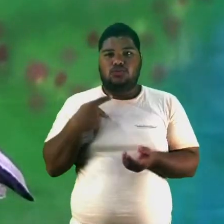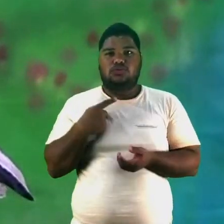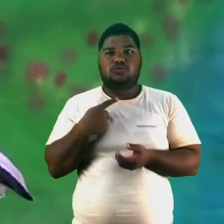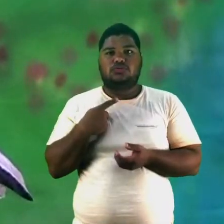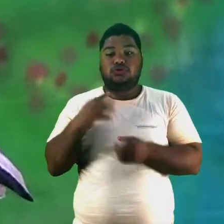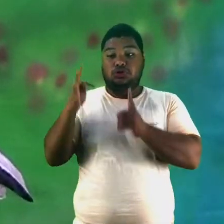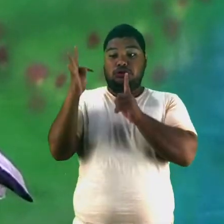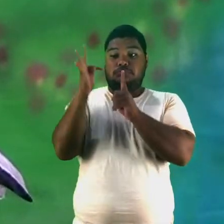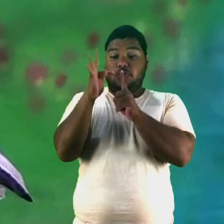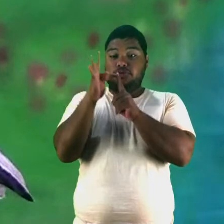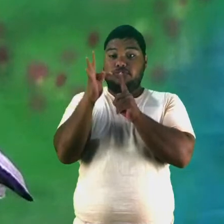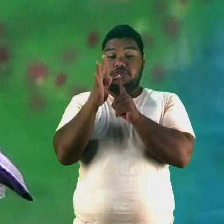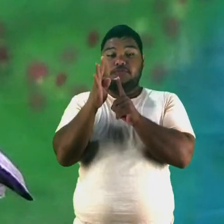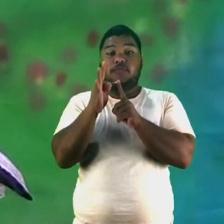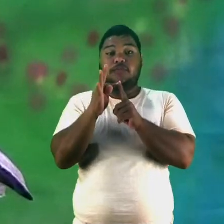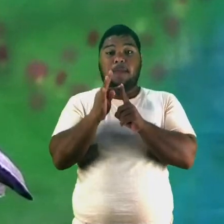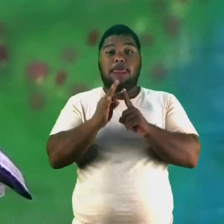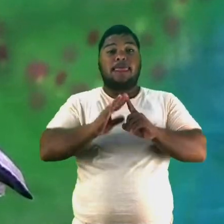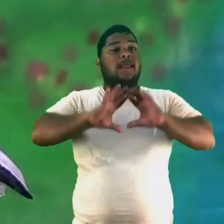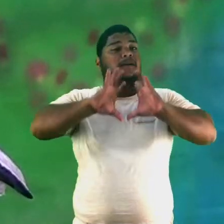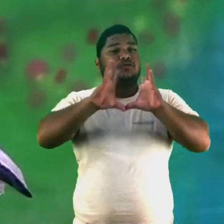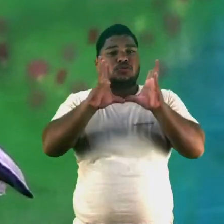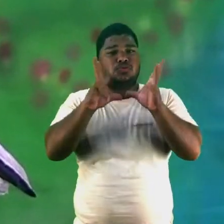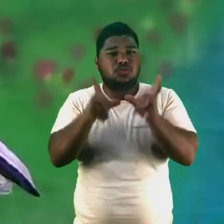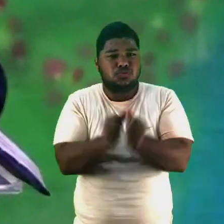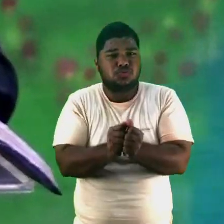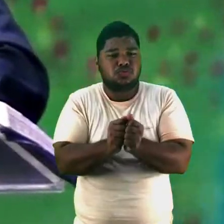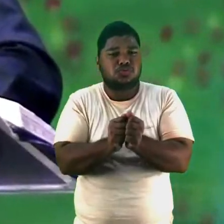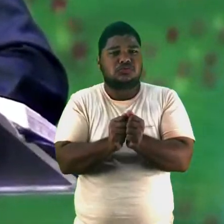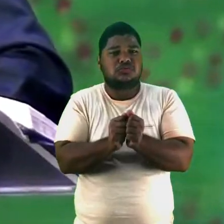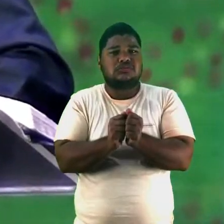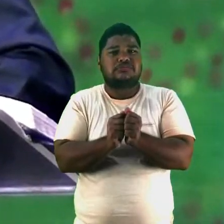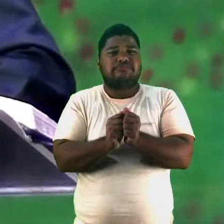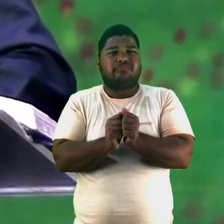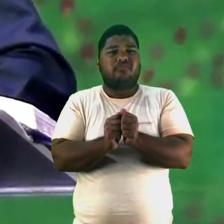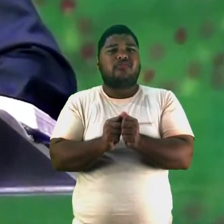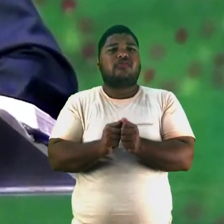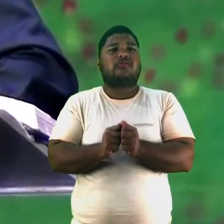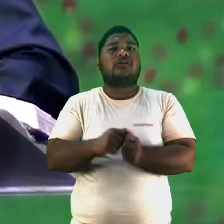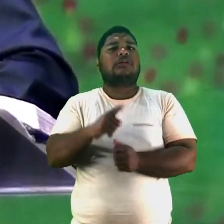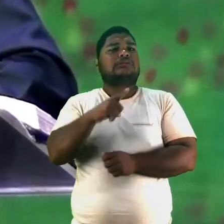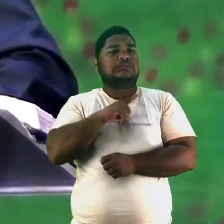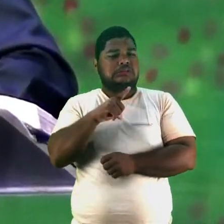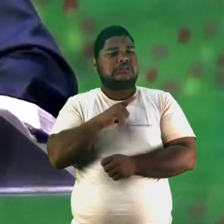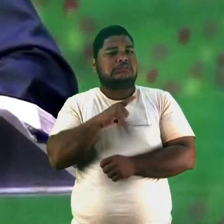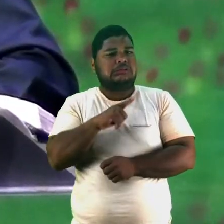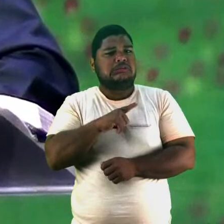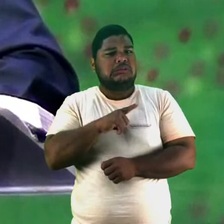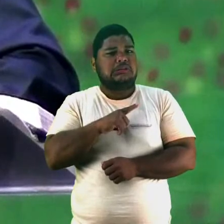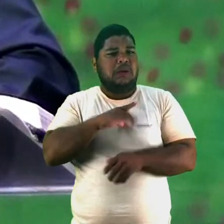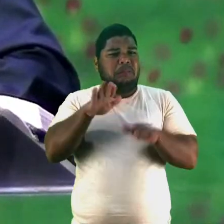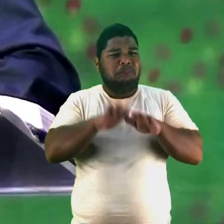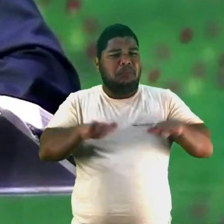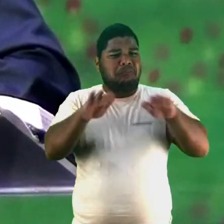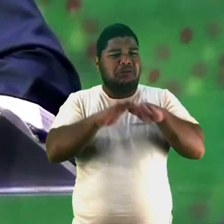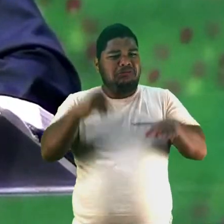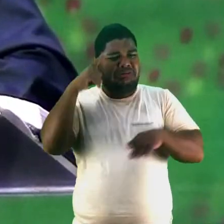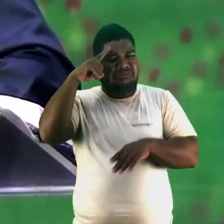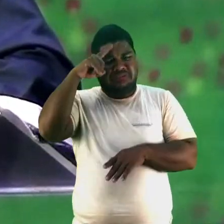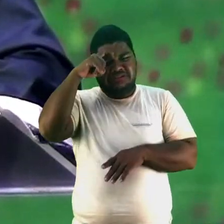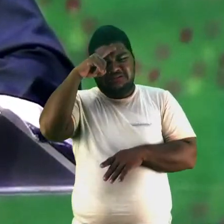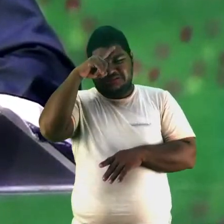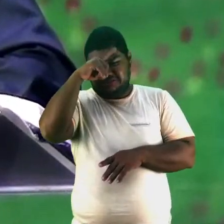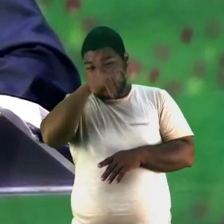que tudo indica que ele estava passando por momentos difíceis,